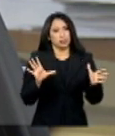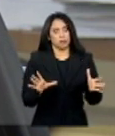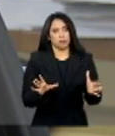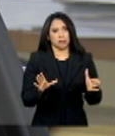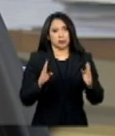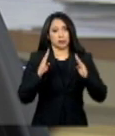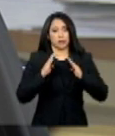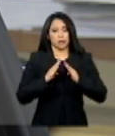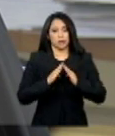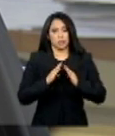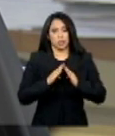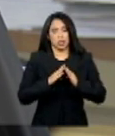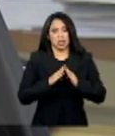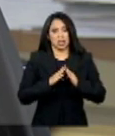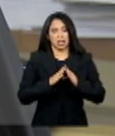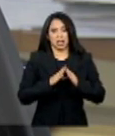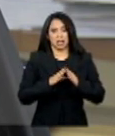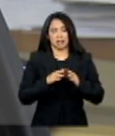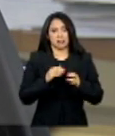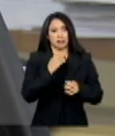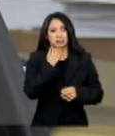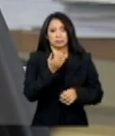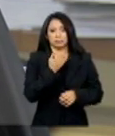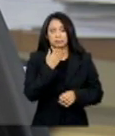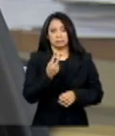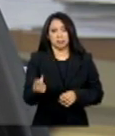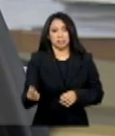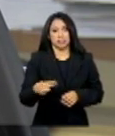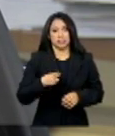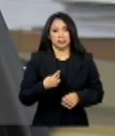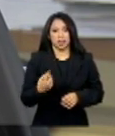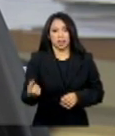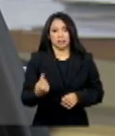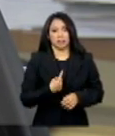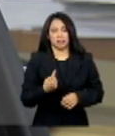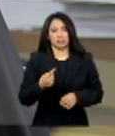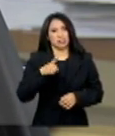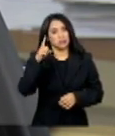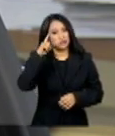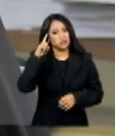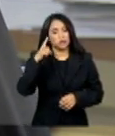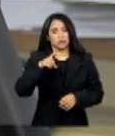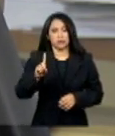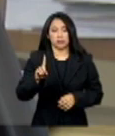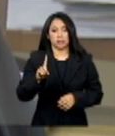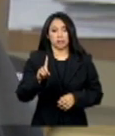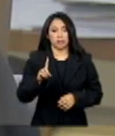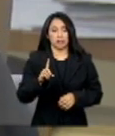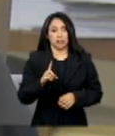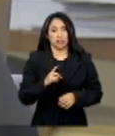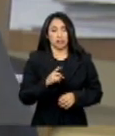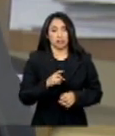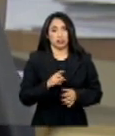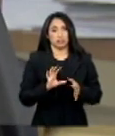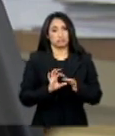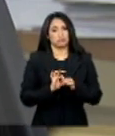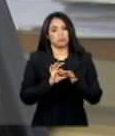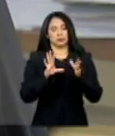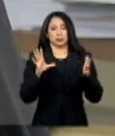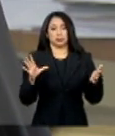casas de nem joana entram e saem no mesmo dia ou no dia seguinte dizem os